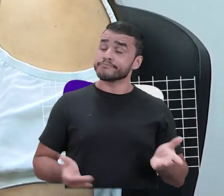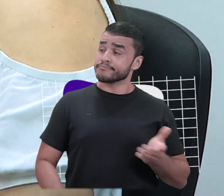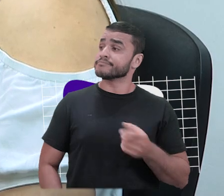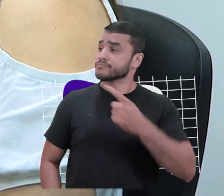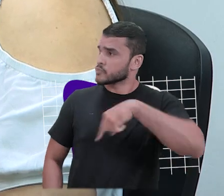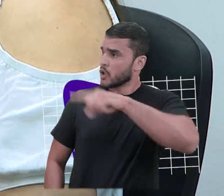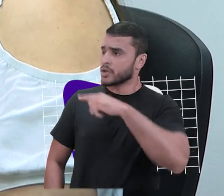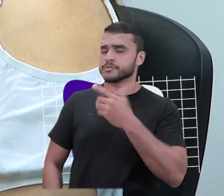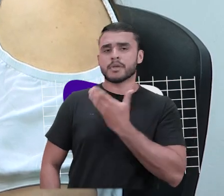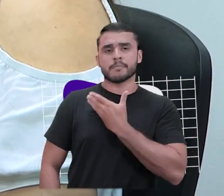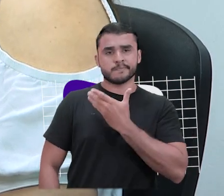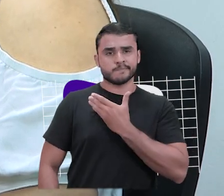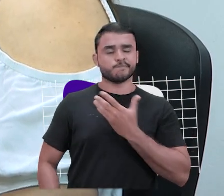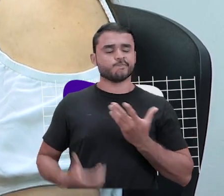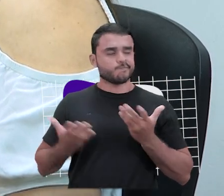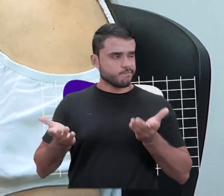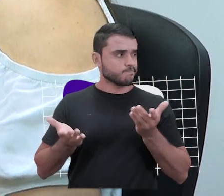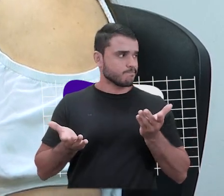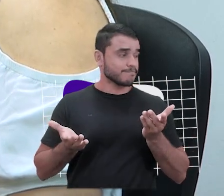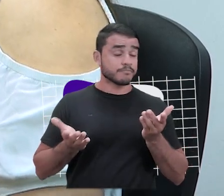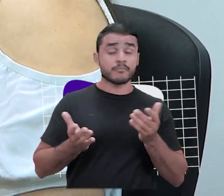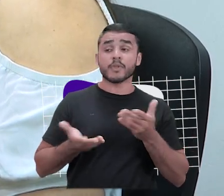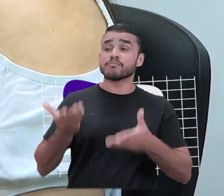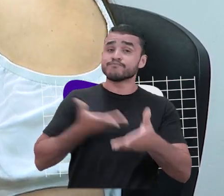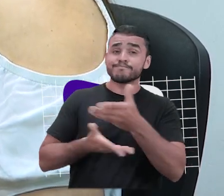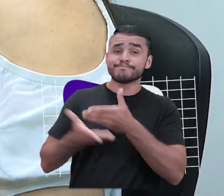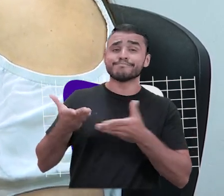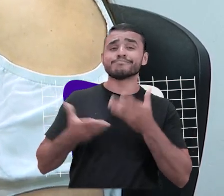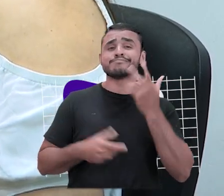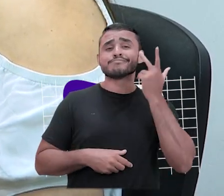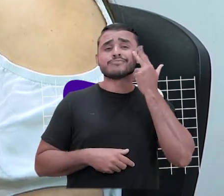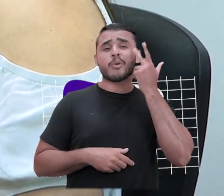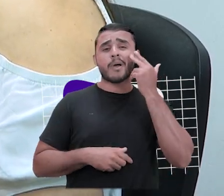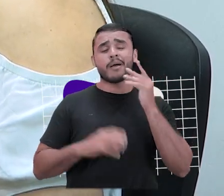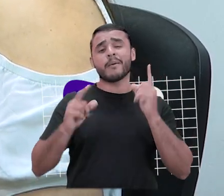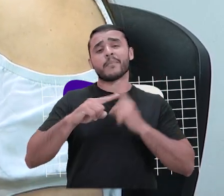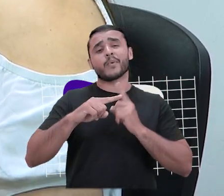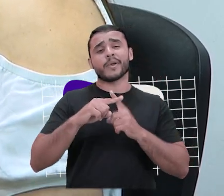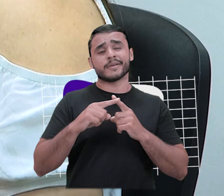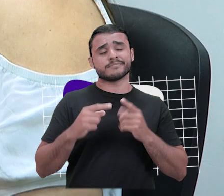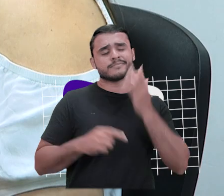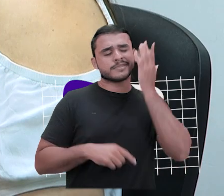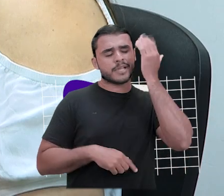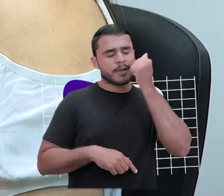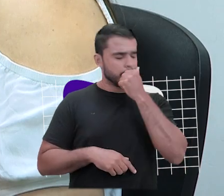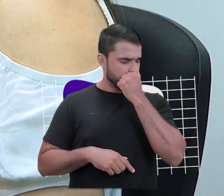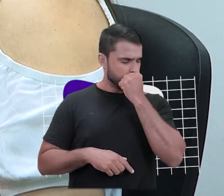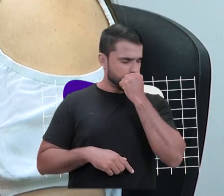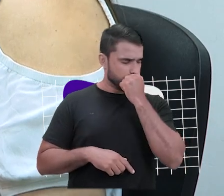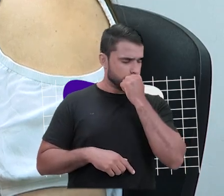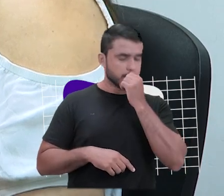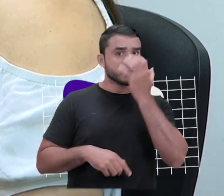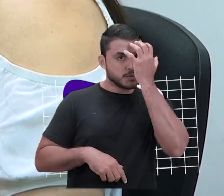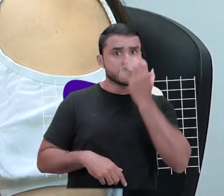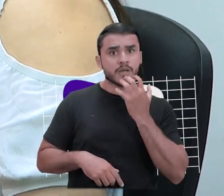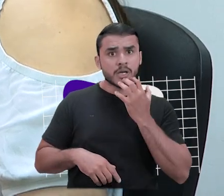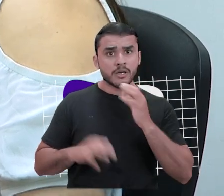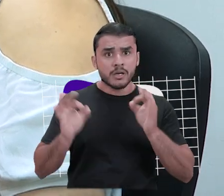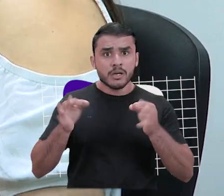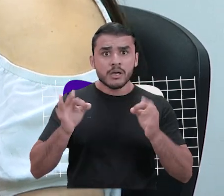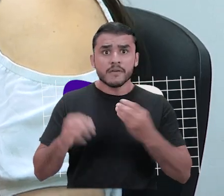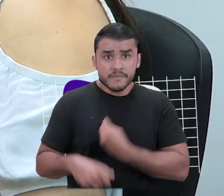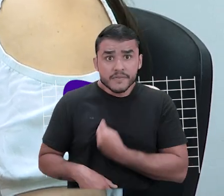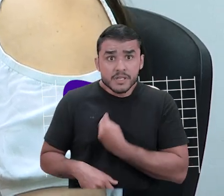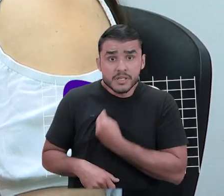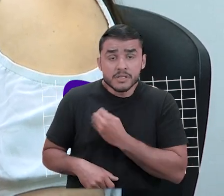amizade, porque assim, entre nós, é muito fácil a gente falar disso e a gente saber que isso é sério, isso acontece no nosso dia